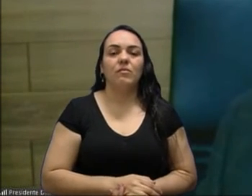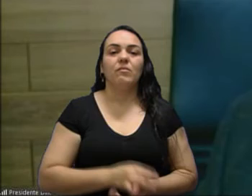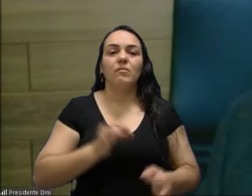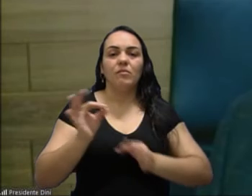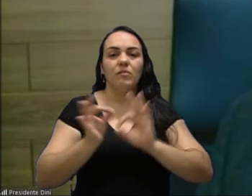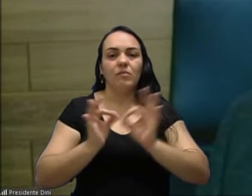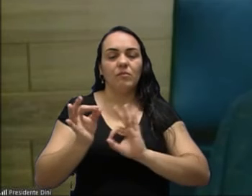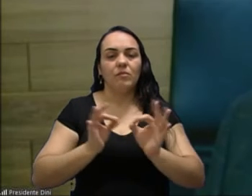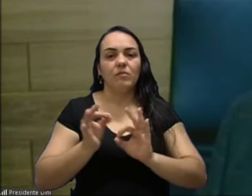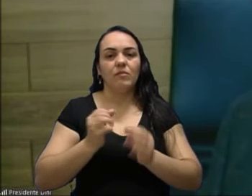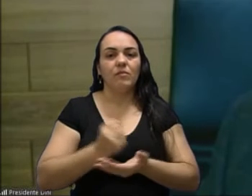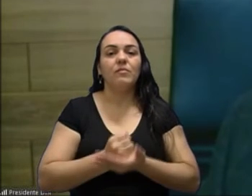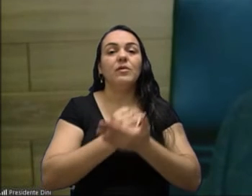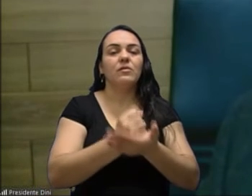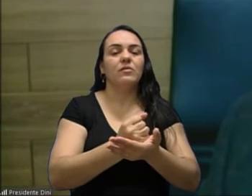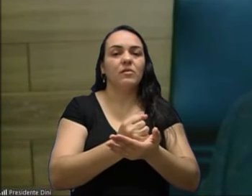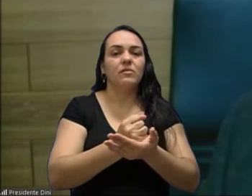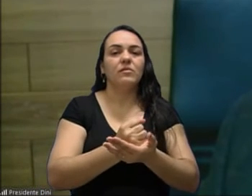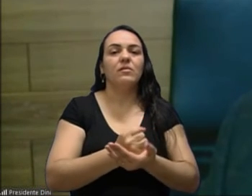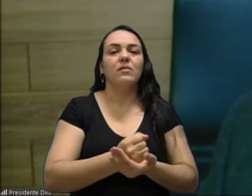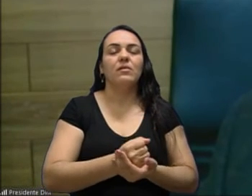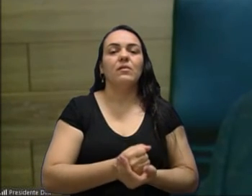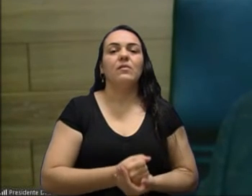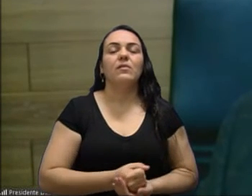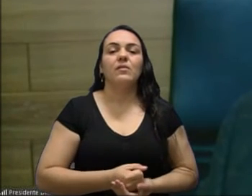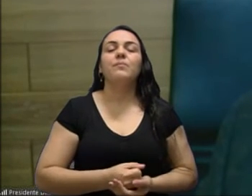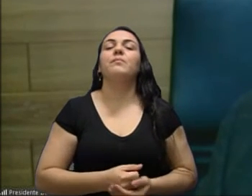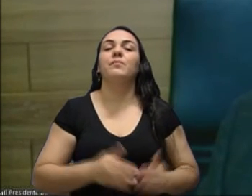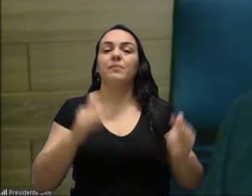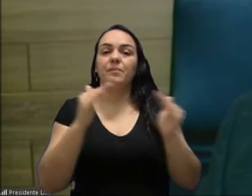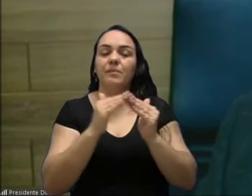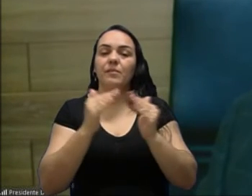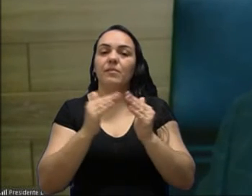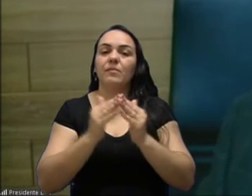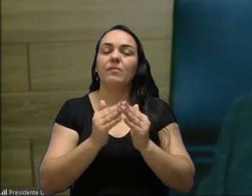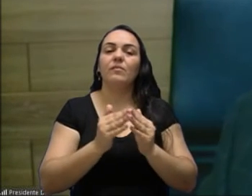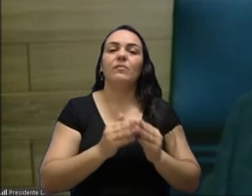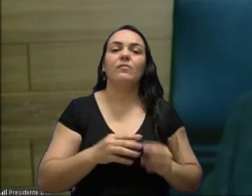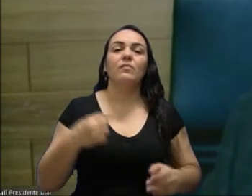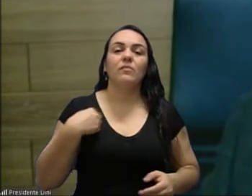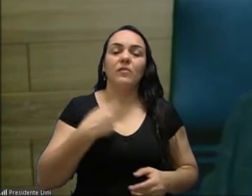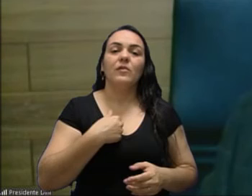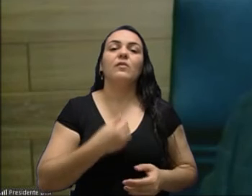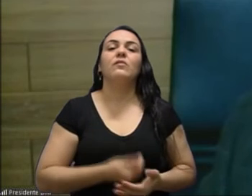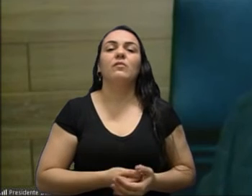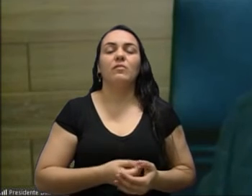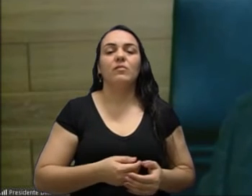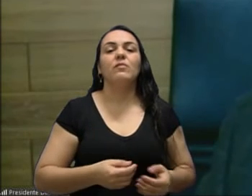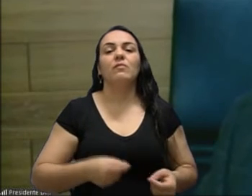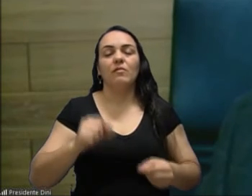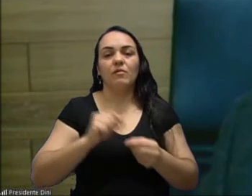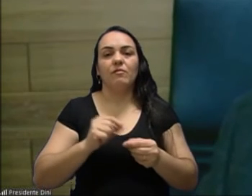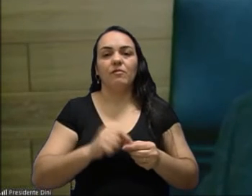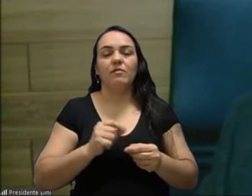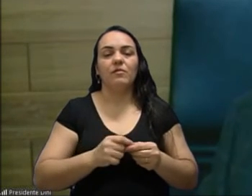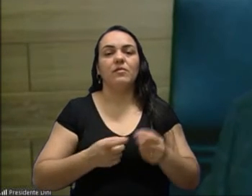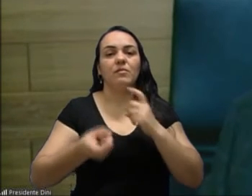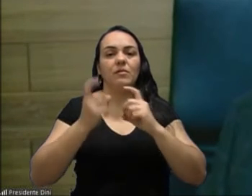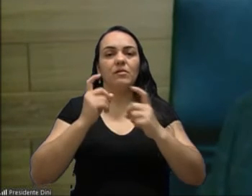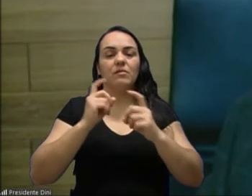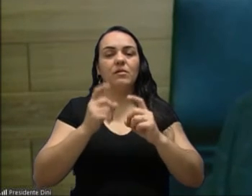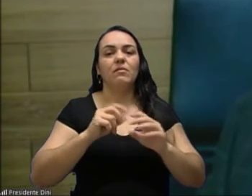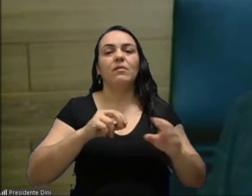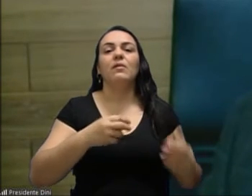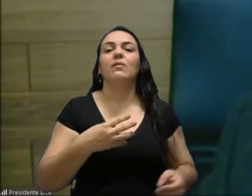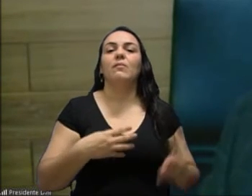projeto do auxílio moradia e que nós estamos convocando a sessão extraordinária para a